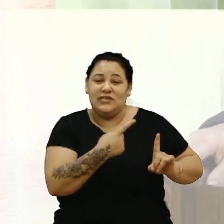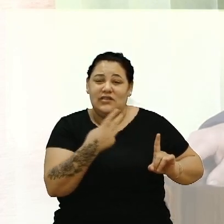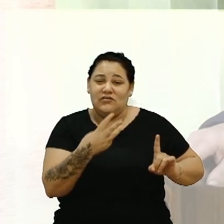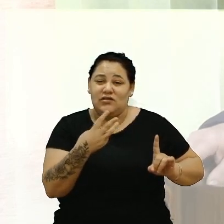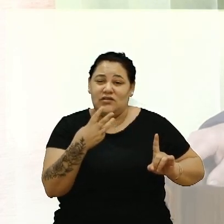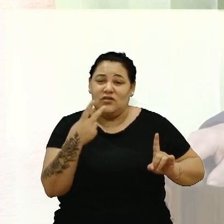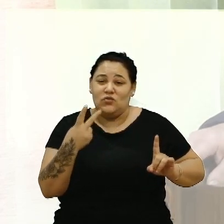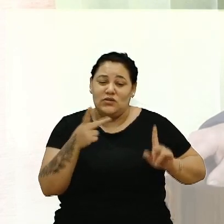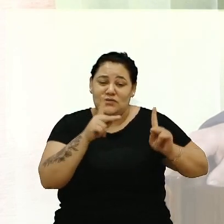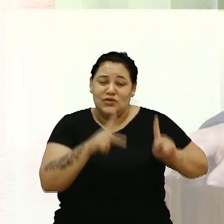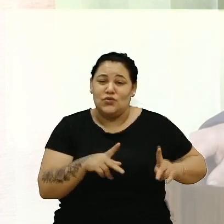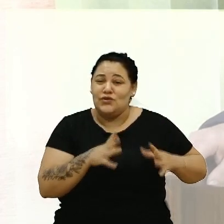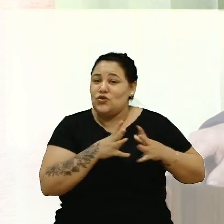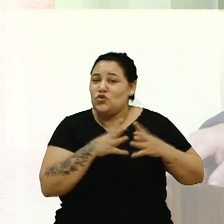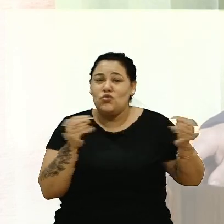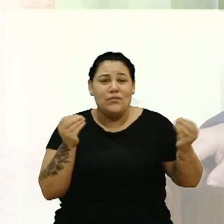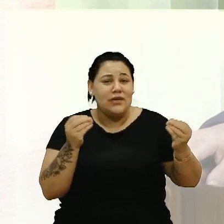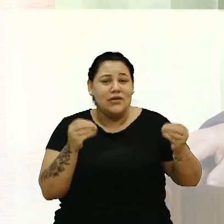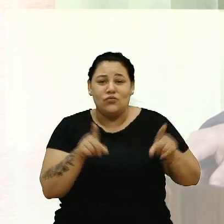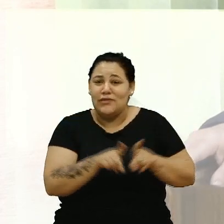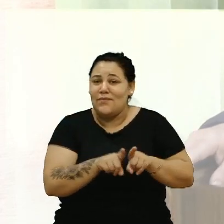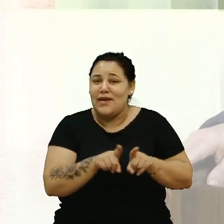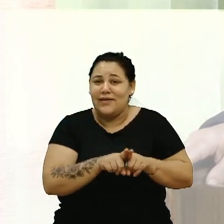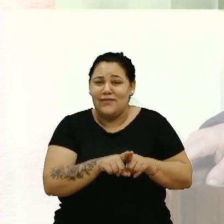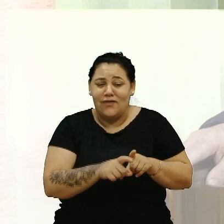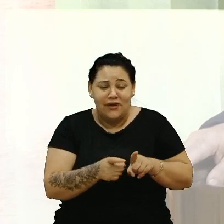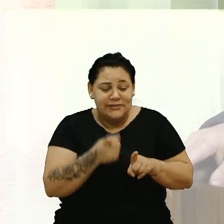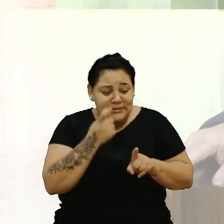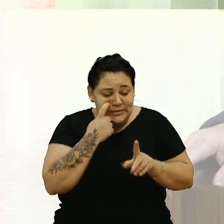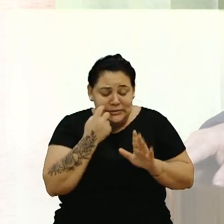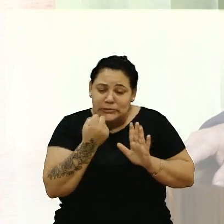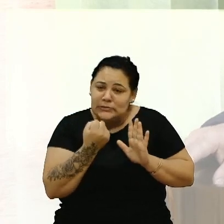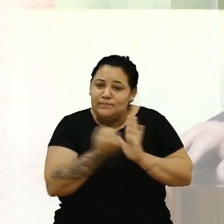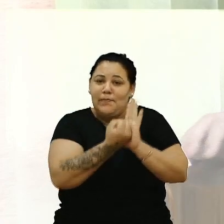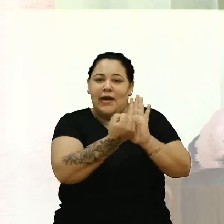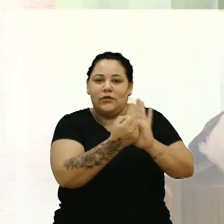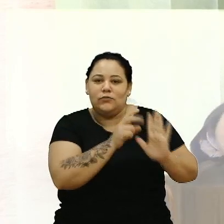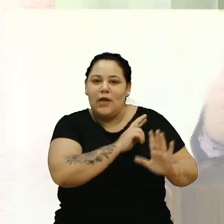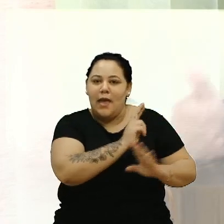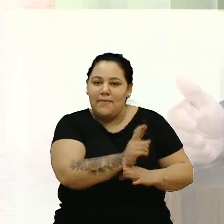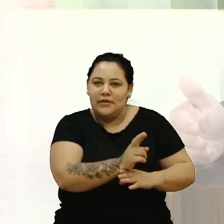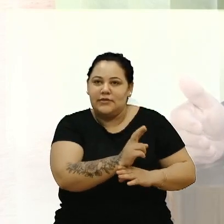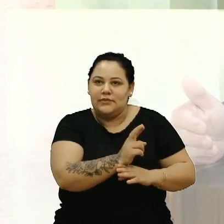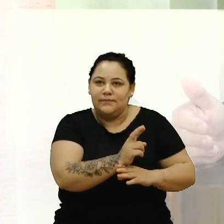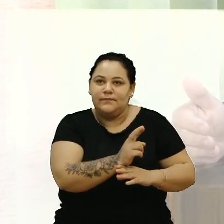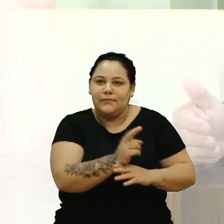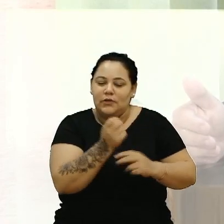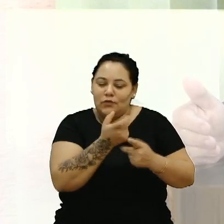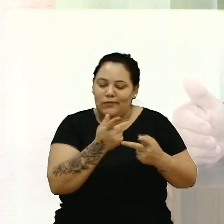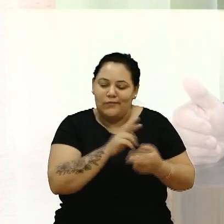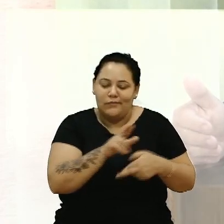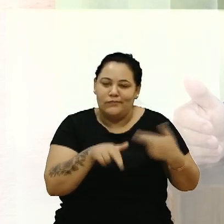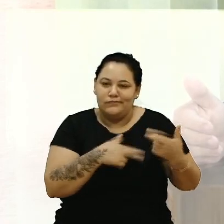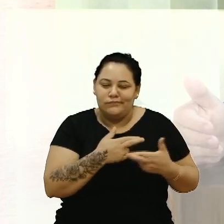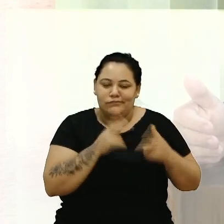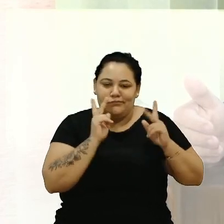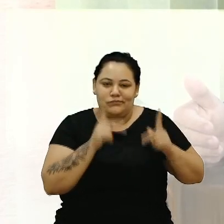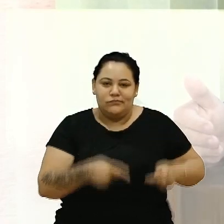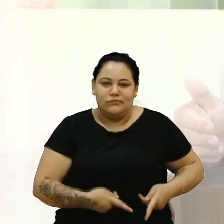Vejam o impacto que representa isso na questão humanitária, mas